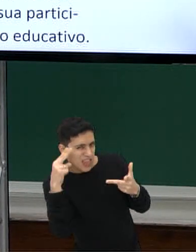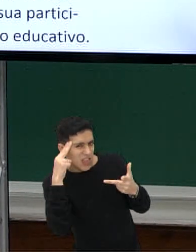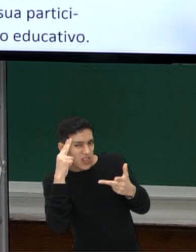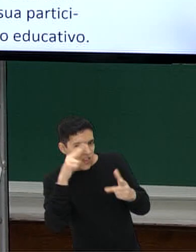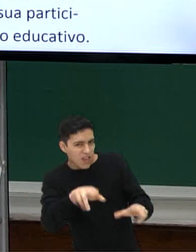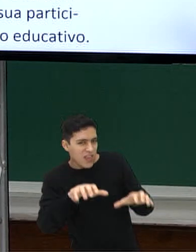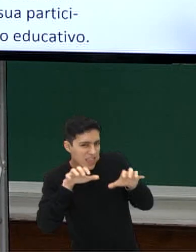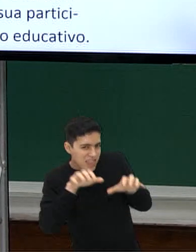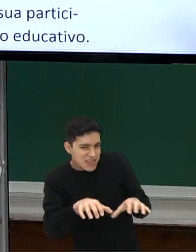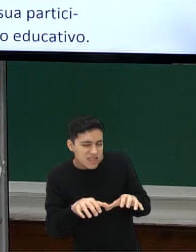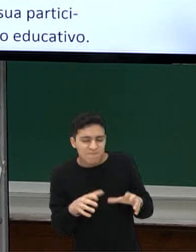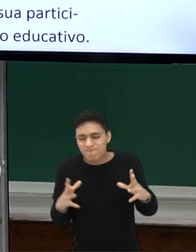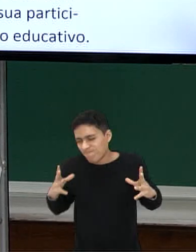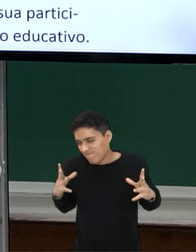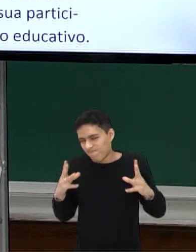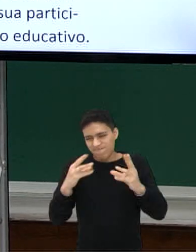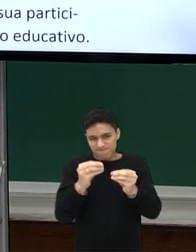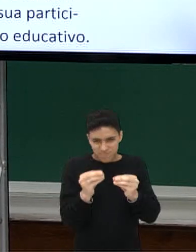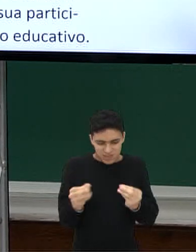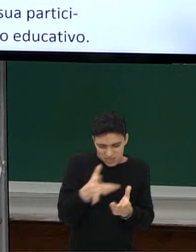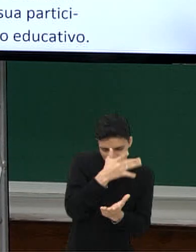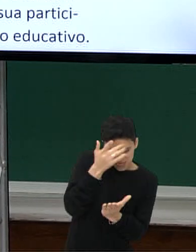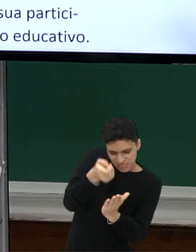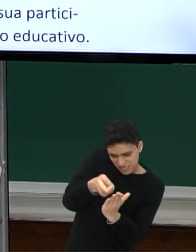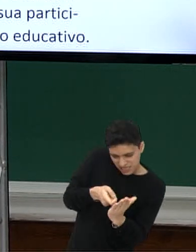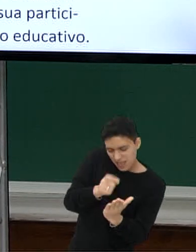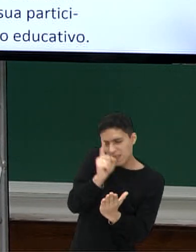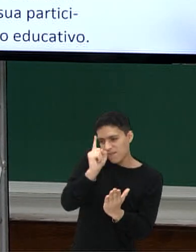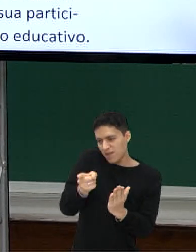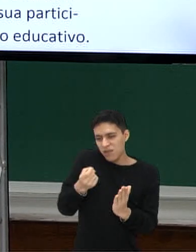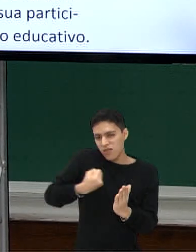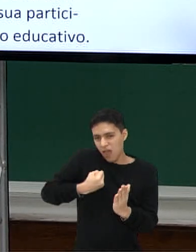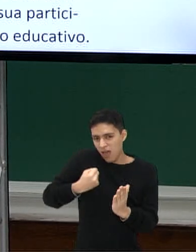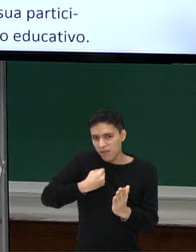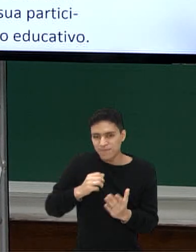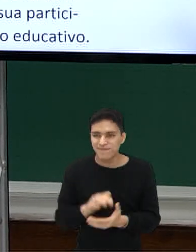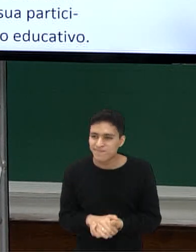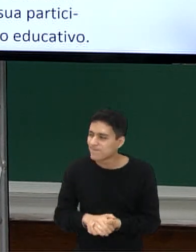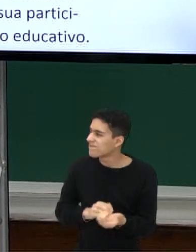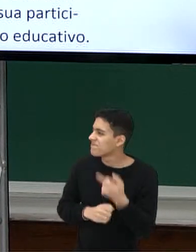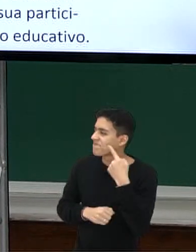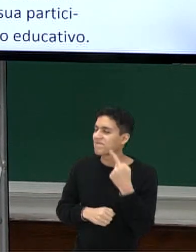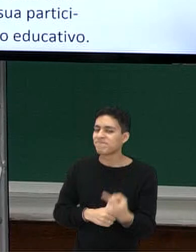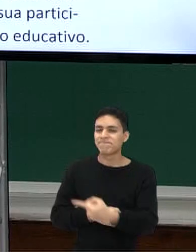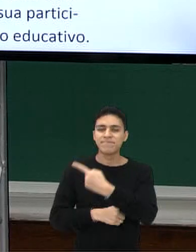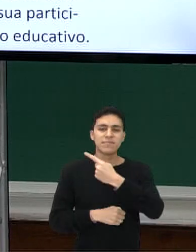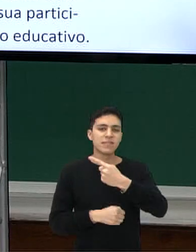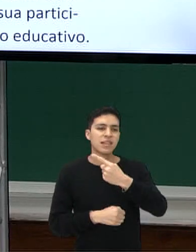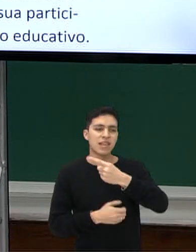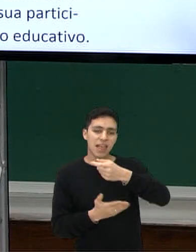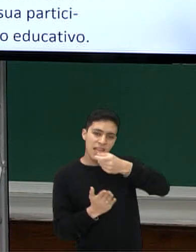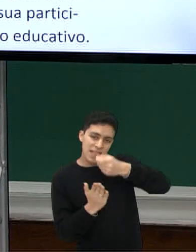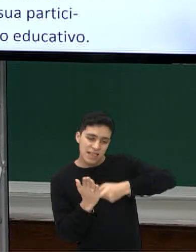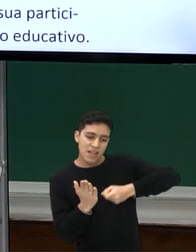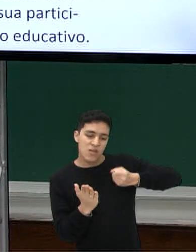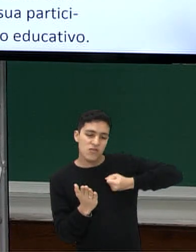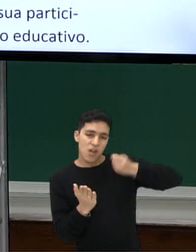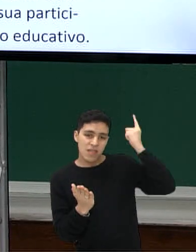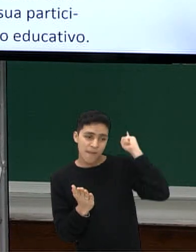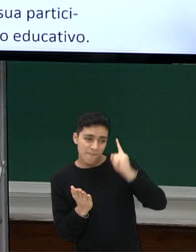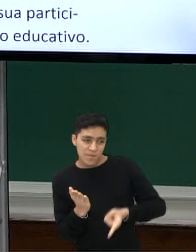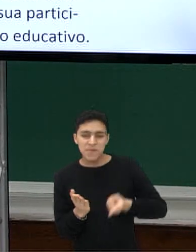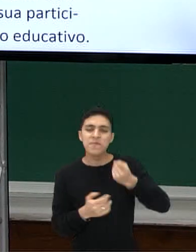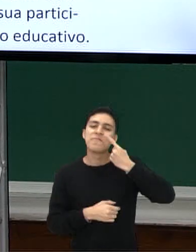é? O sonho de todo mundo que faz o Enem é tirar uma nota 1000. Eu trouxe uma redação nota 1000 e a gente vai analisar essa redação